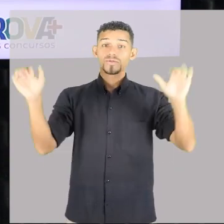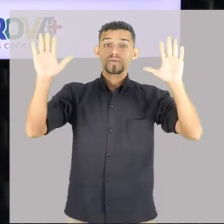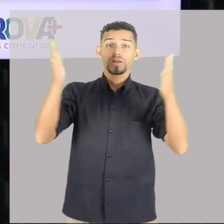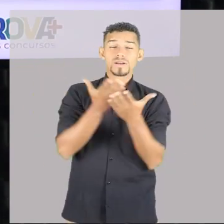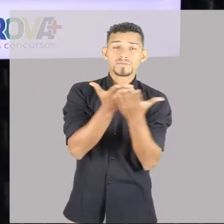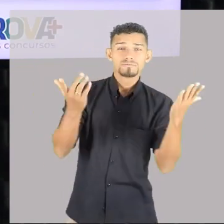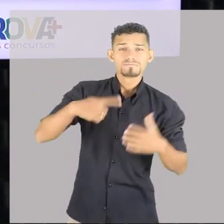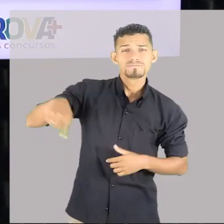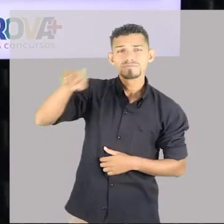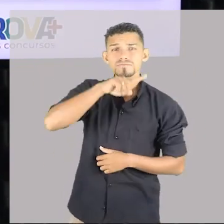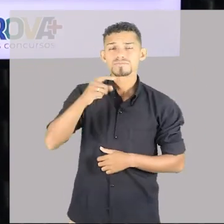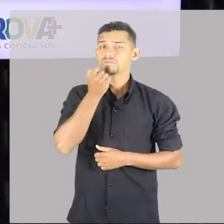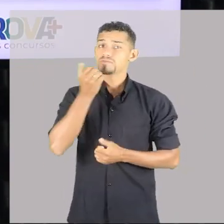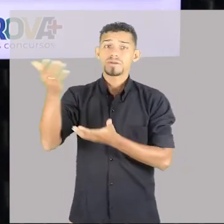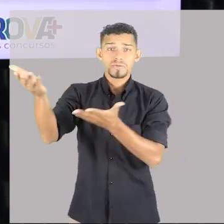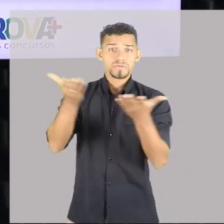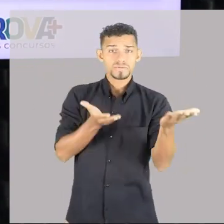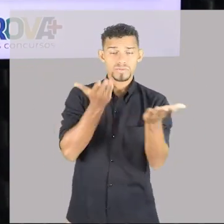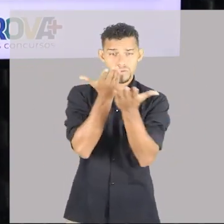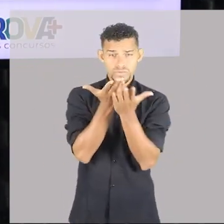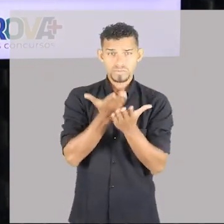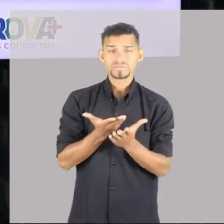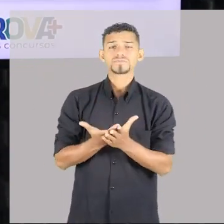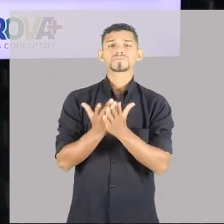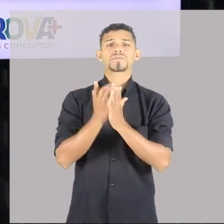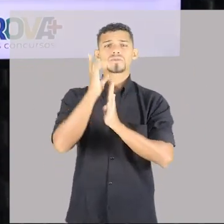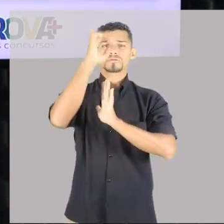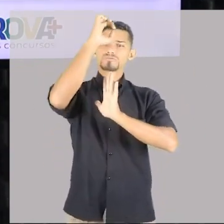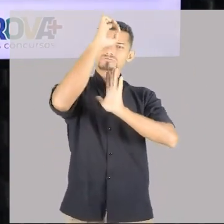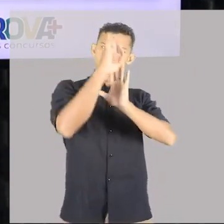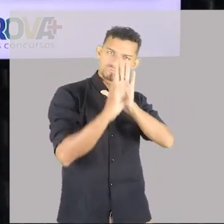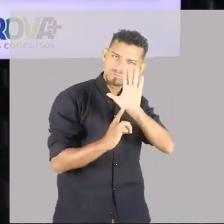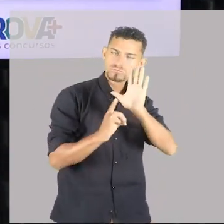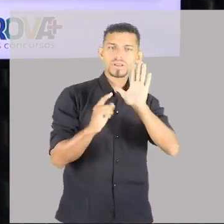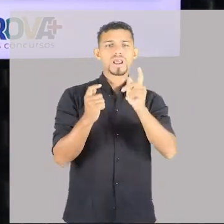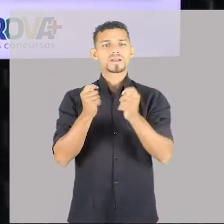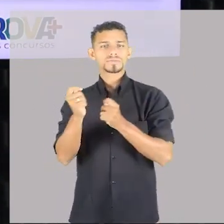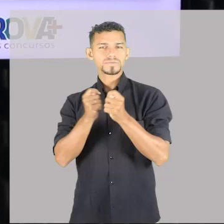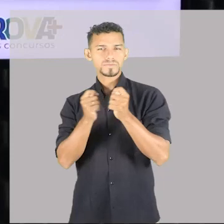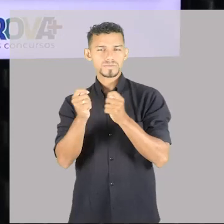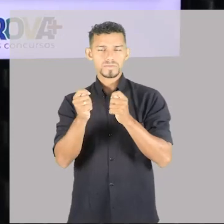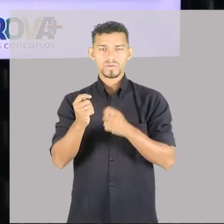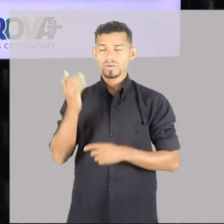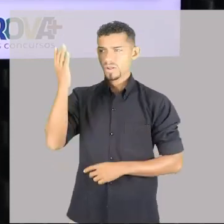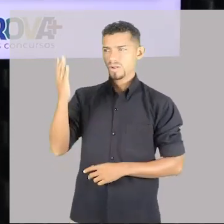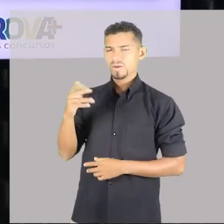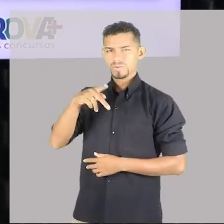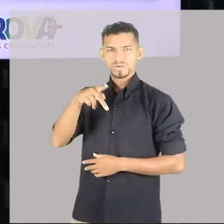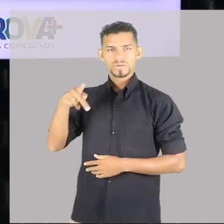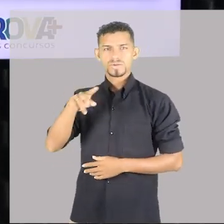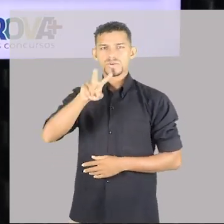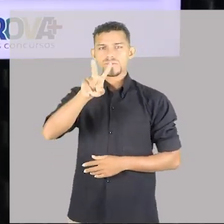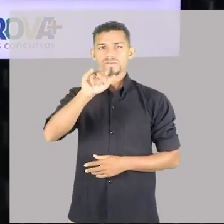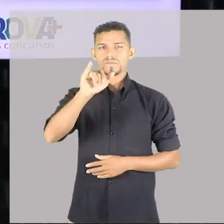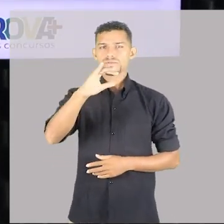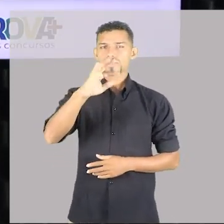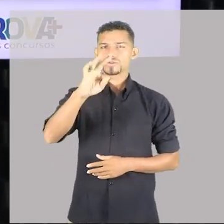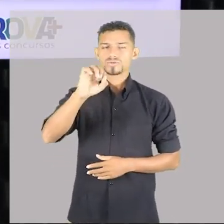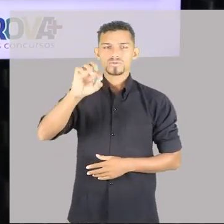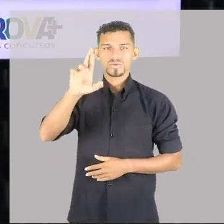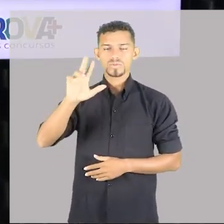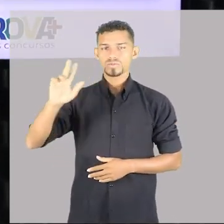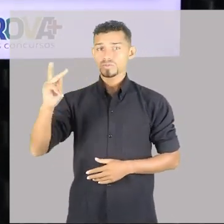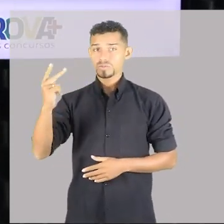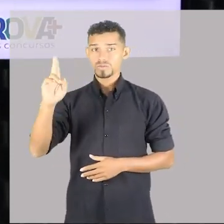Olá, senhoras e senhores, bem-vindos a mais uma aula de Direito Administrativo. Eu sou o professor Vitor Hugo, estarei com você em mais